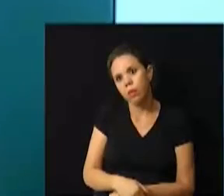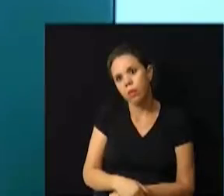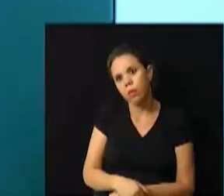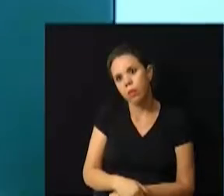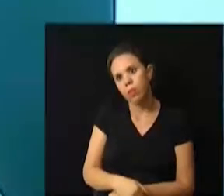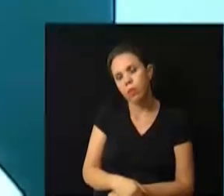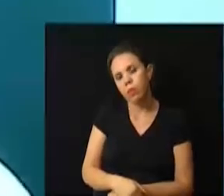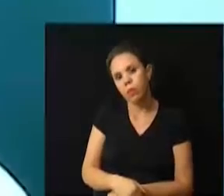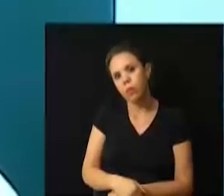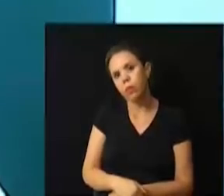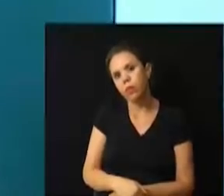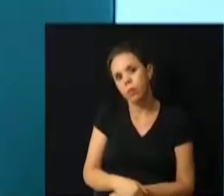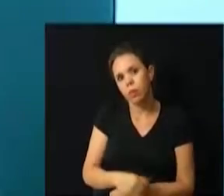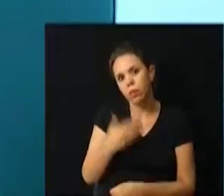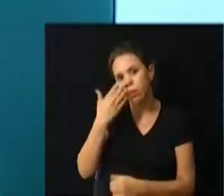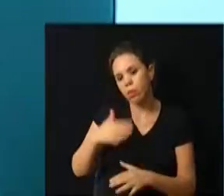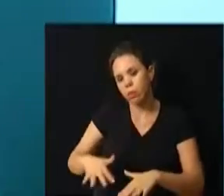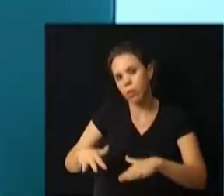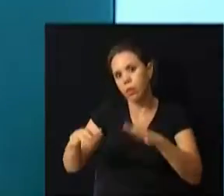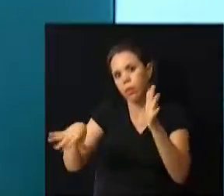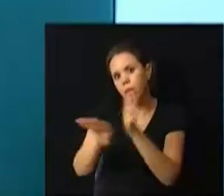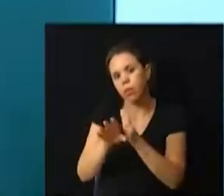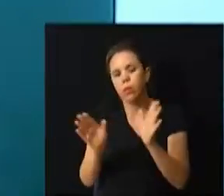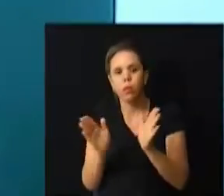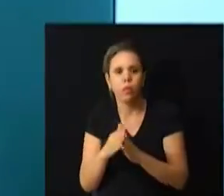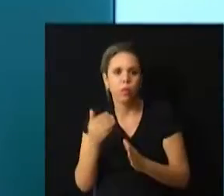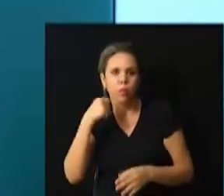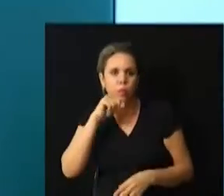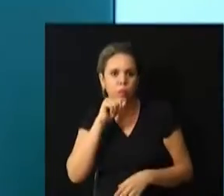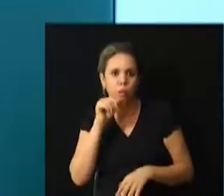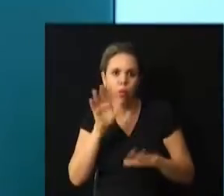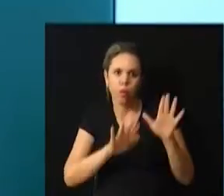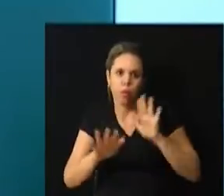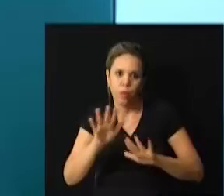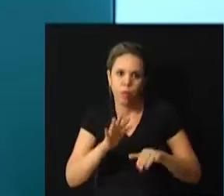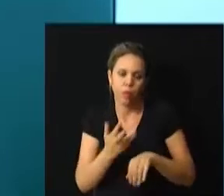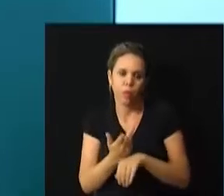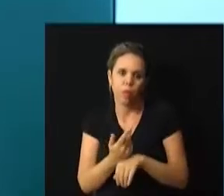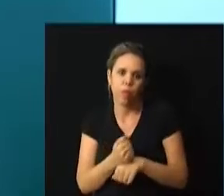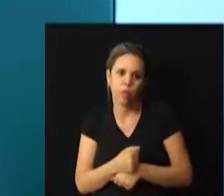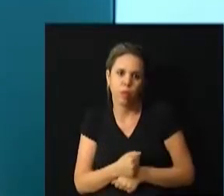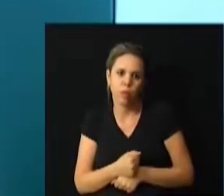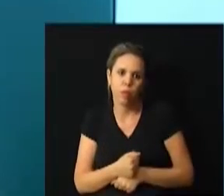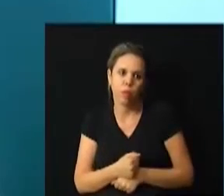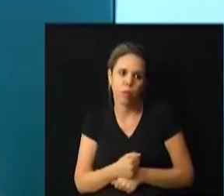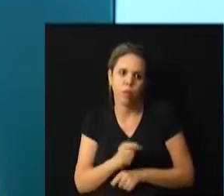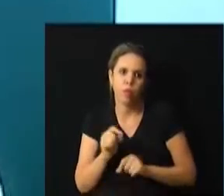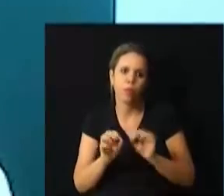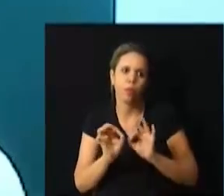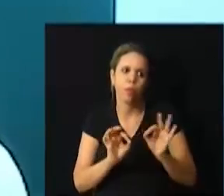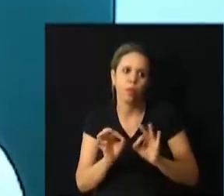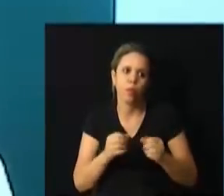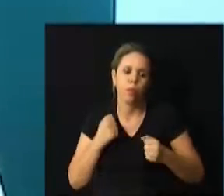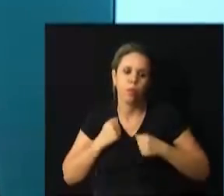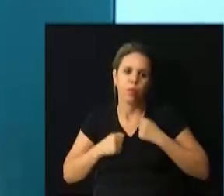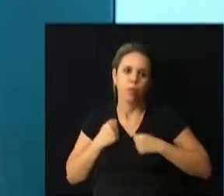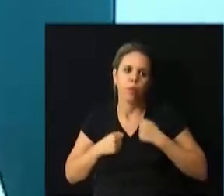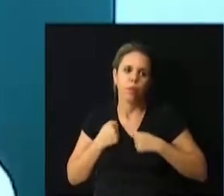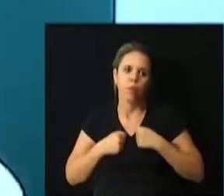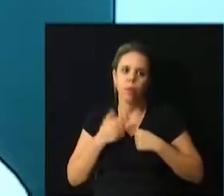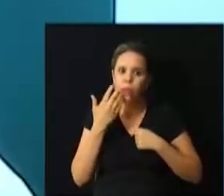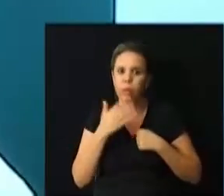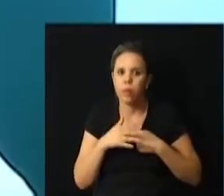É o seguinte, desde quando a criança chega em casa, a mãe tem que tomar cuidado com a queimadura. Que ela vai o quê? Preparar o